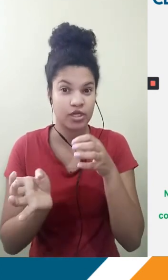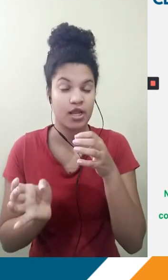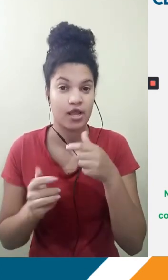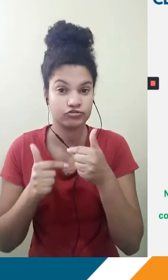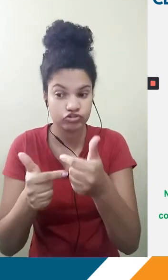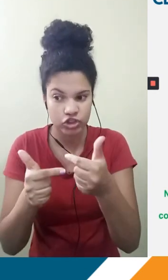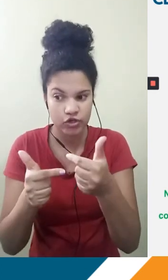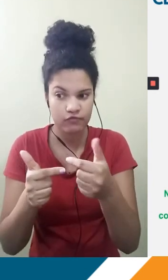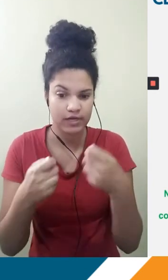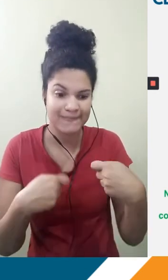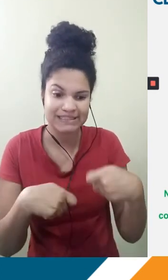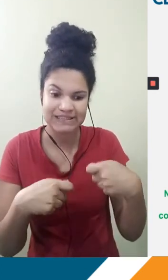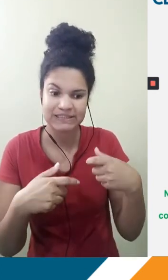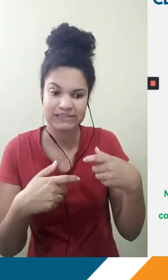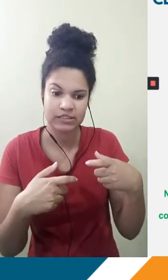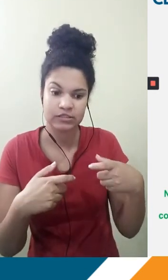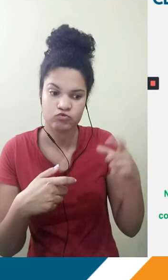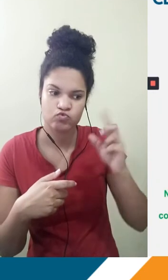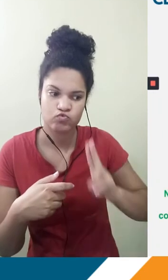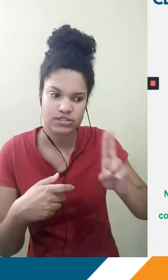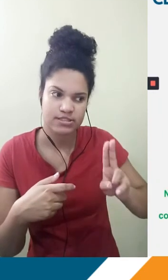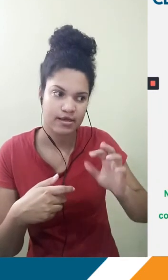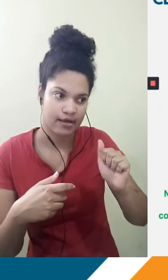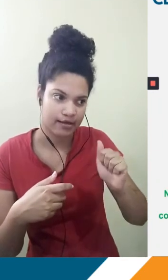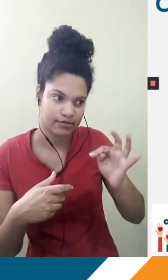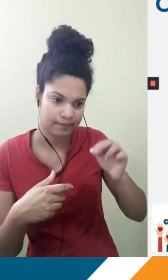concentração, ocorre o consumo de ATP.